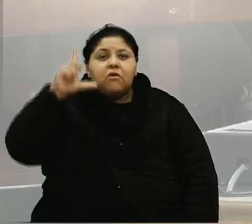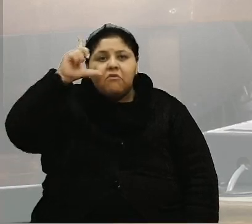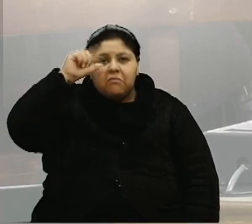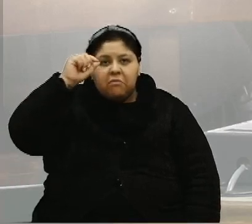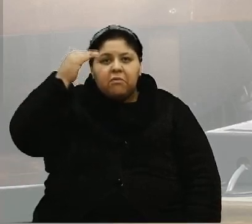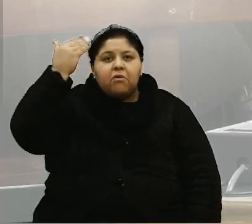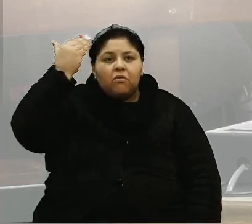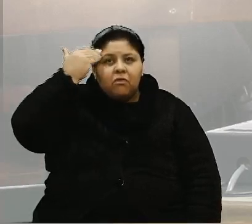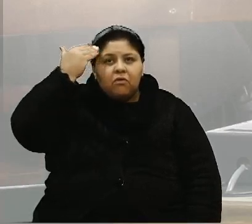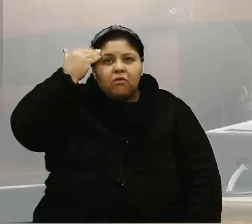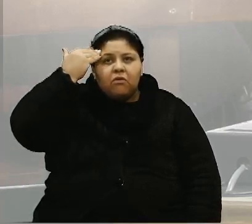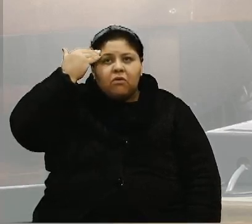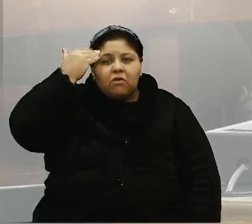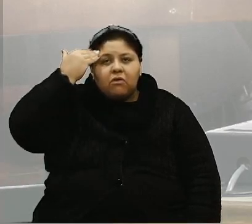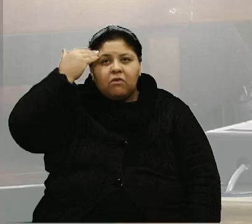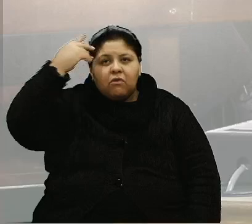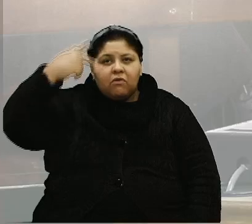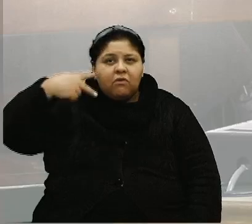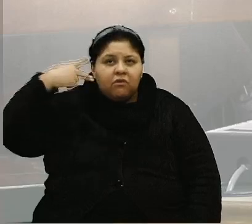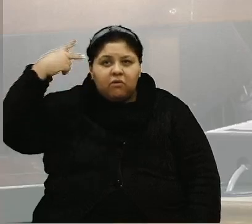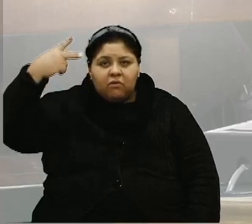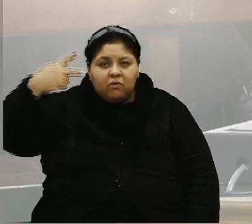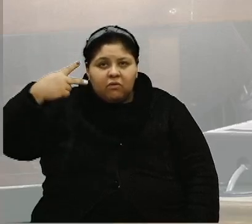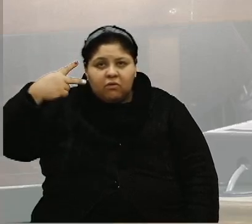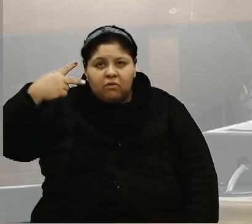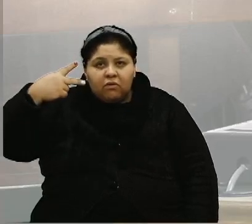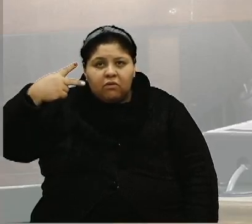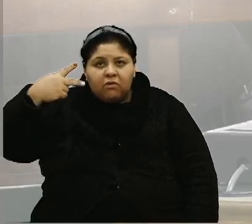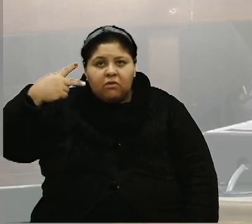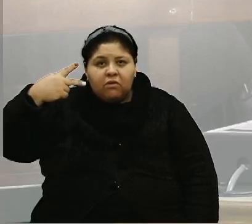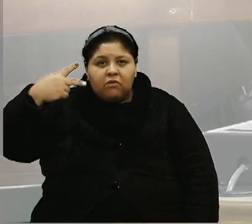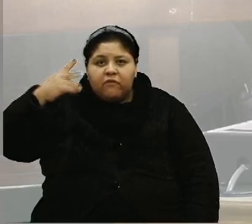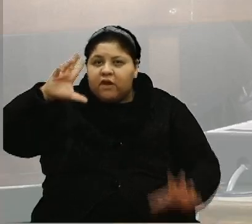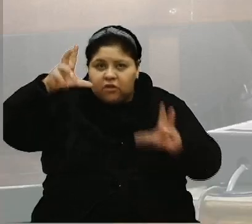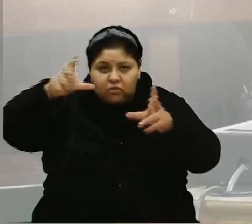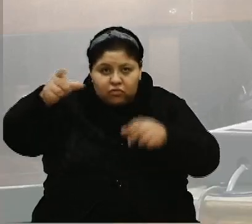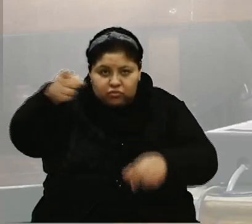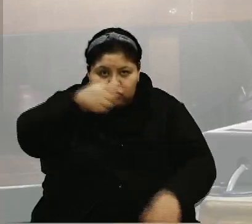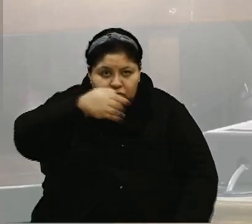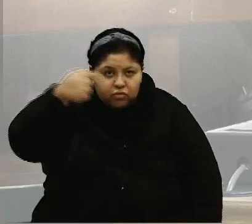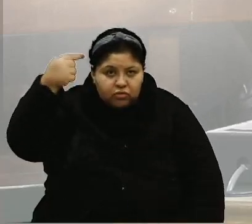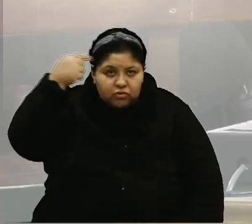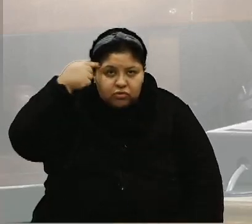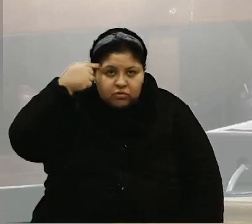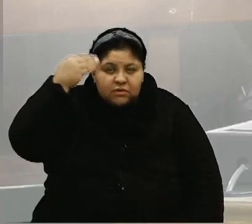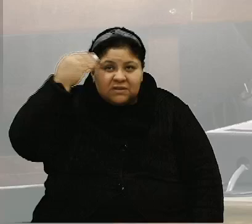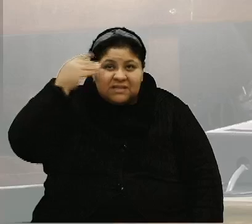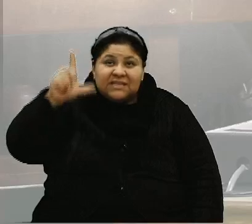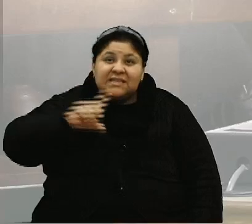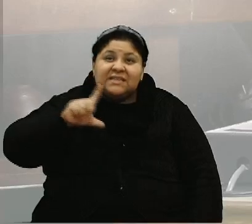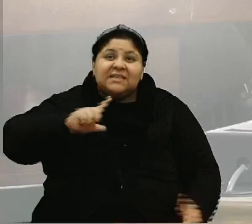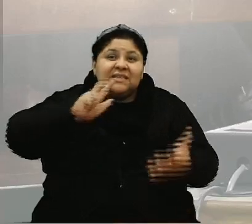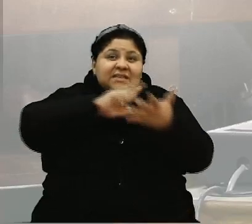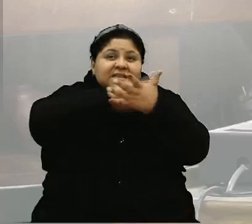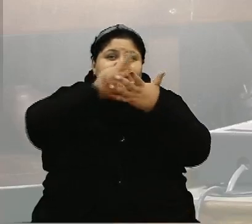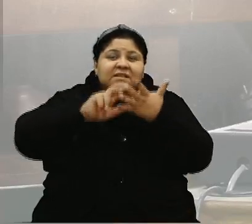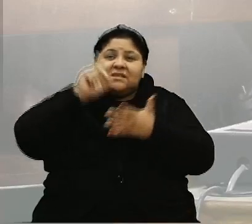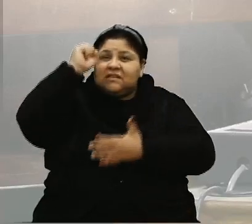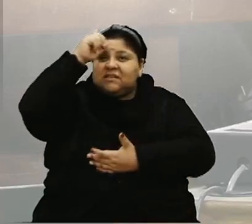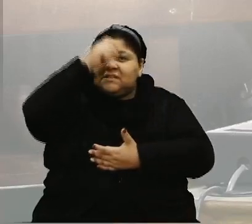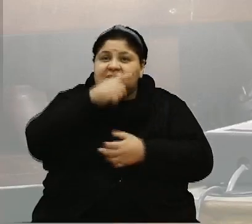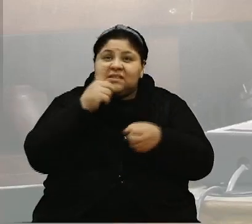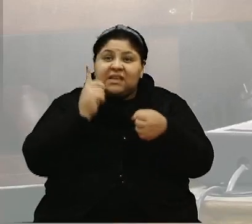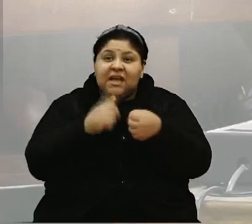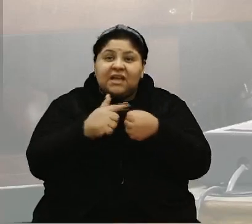sabe, o vereador também aqui, ó, sabe também, né, que tem várias dificuldades em toda a